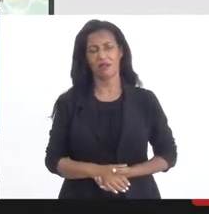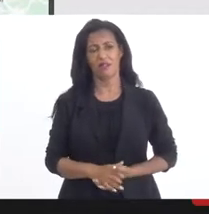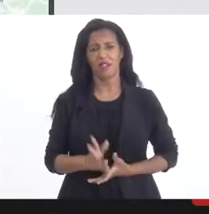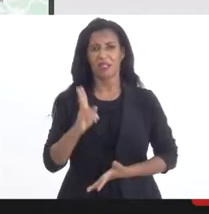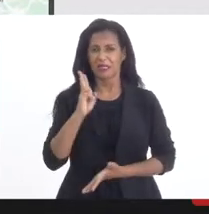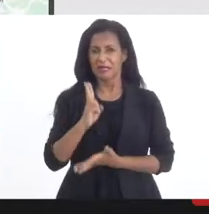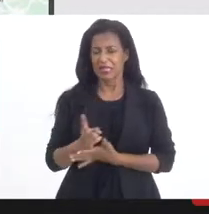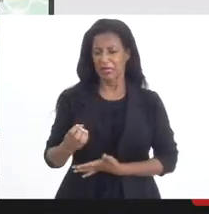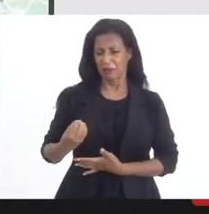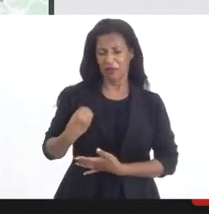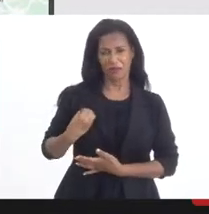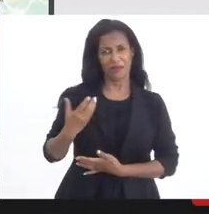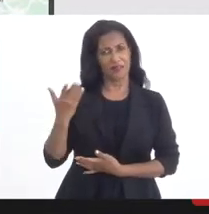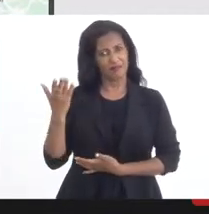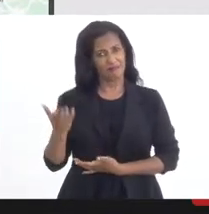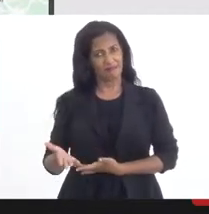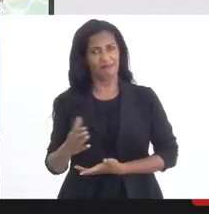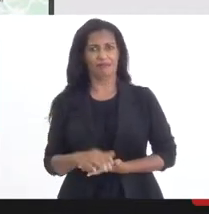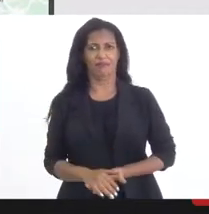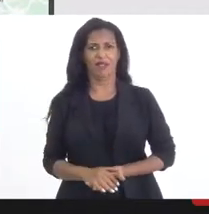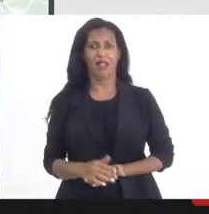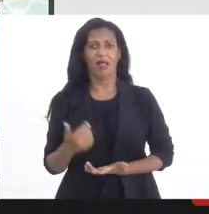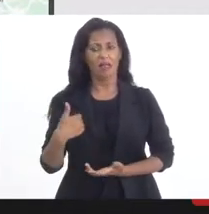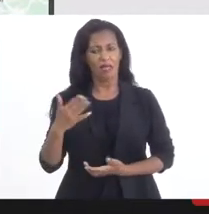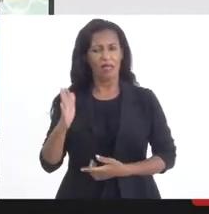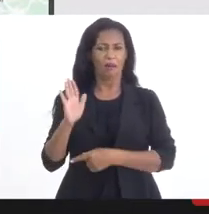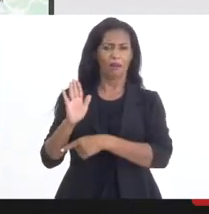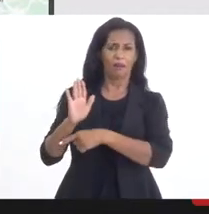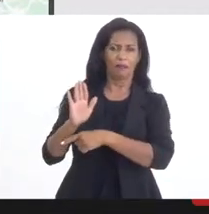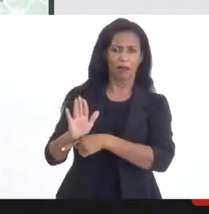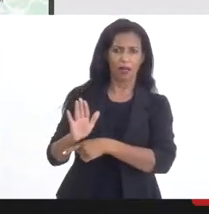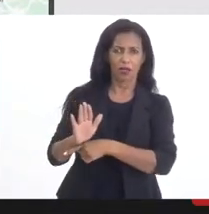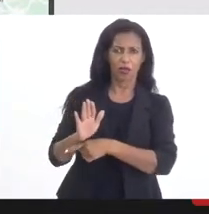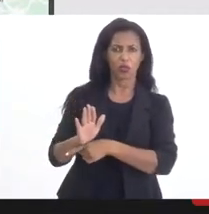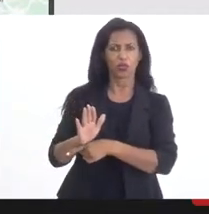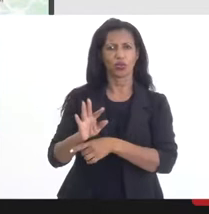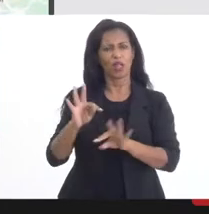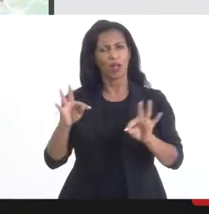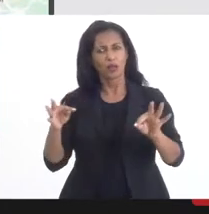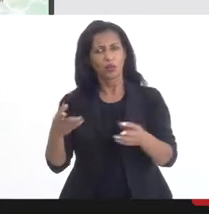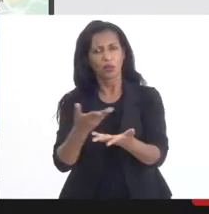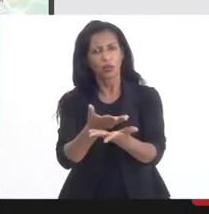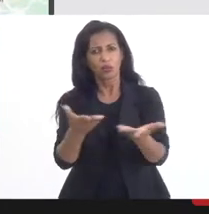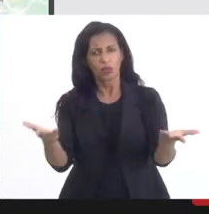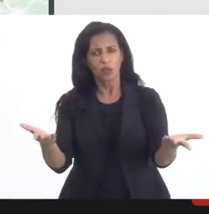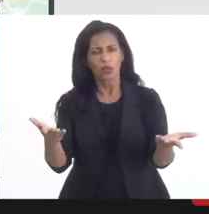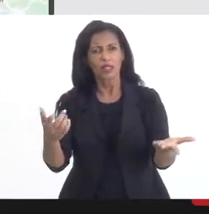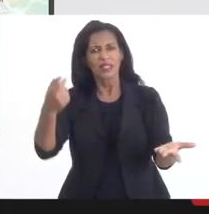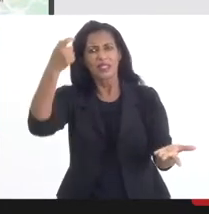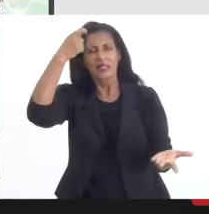sempre morei na Zona Oeste. É para atender, para os senhores e as senhoras terem ciência,